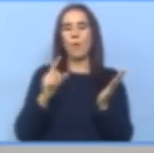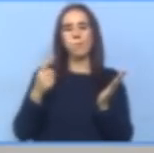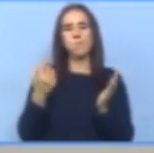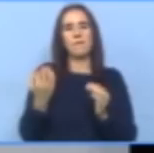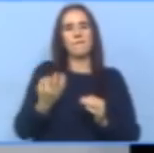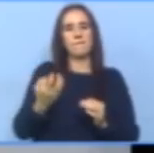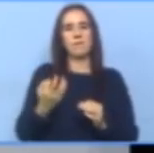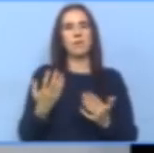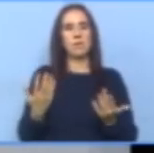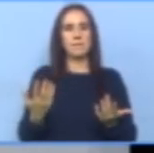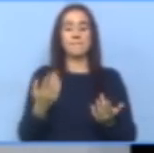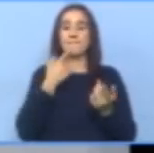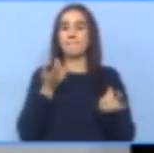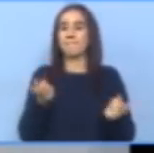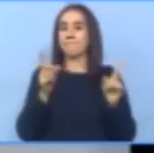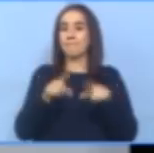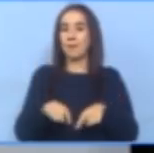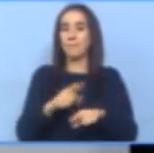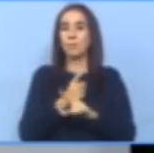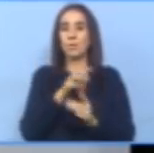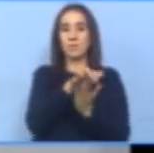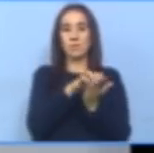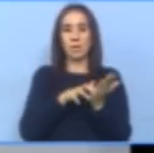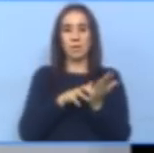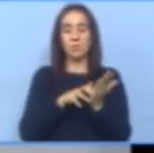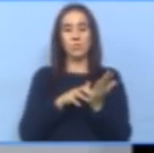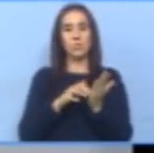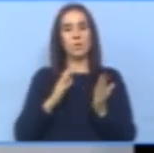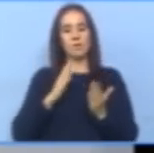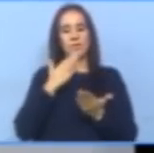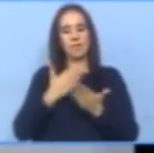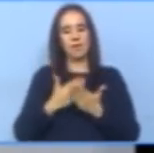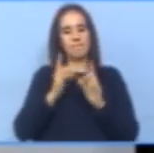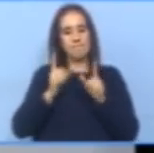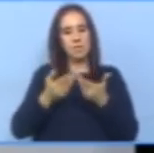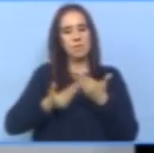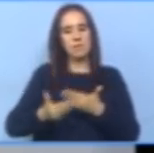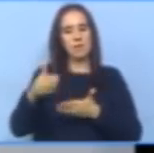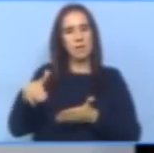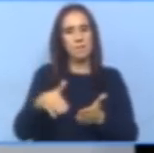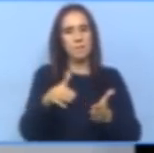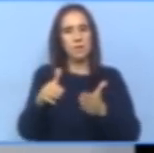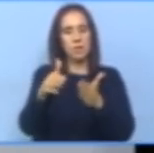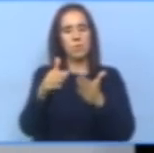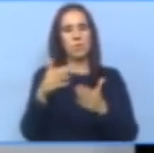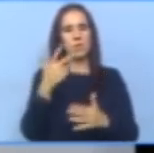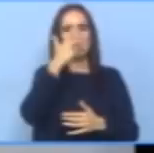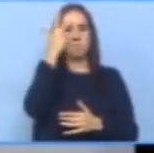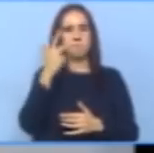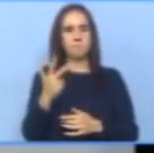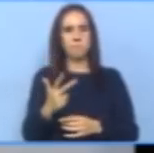que, mais uma vez, até porque é um texto de chegada, é um texto de caminhada, é um texto de